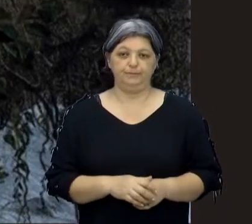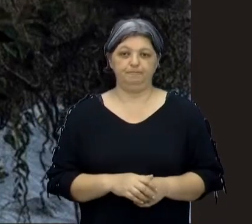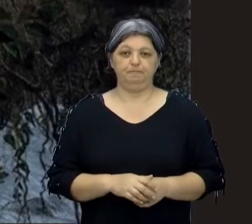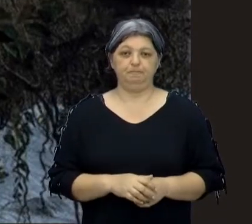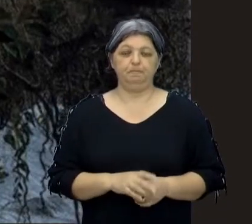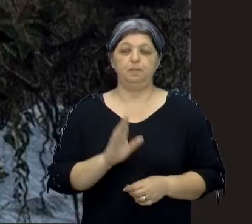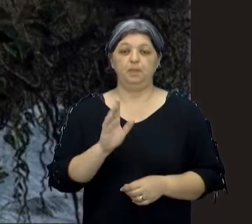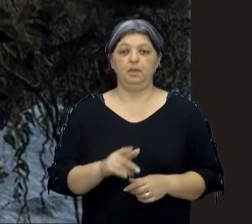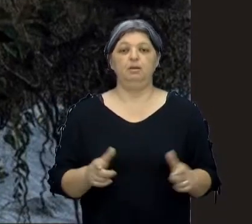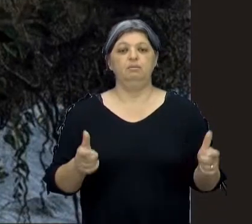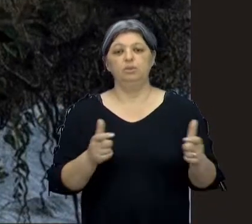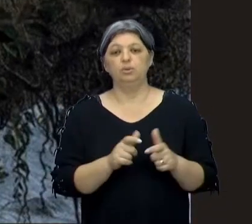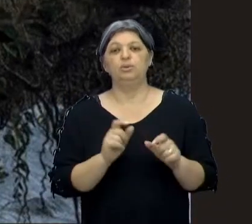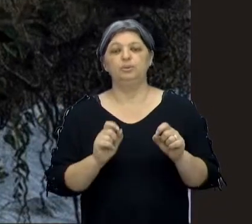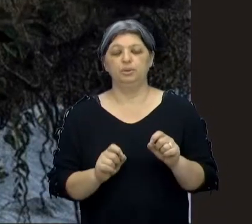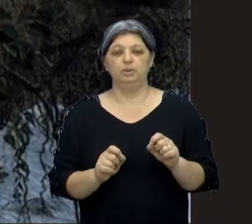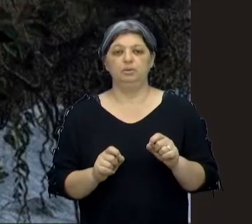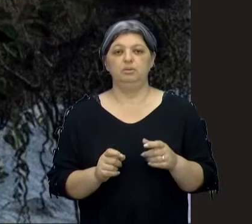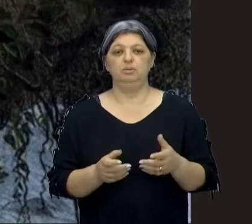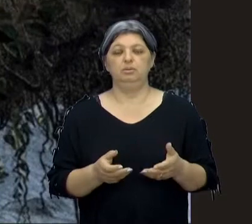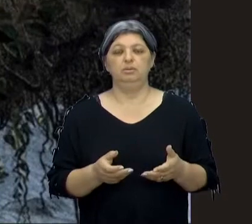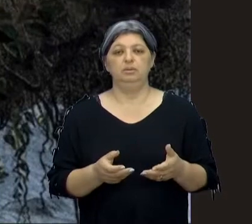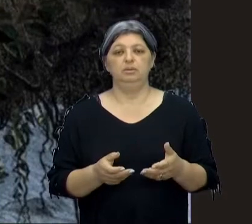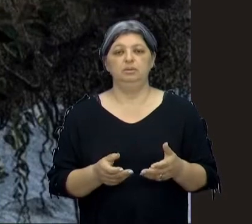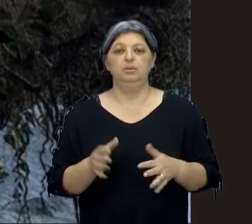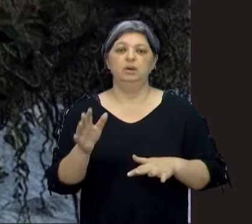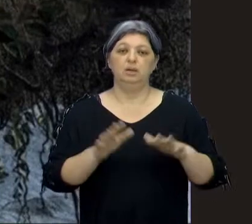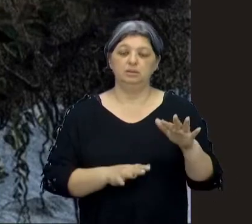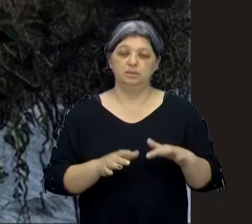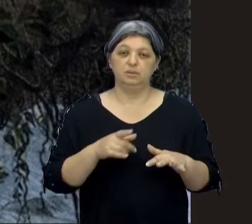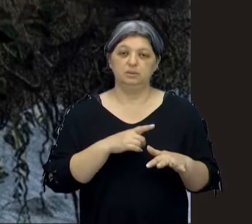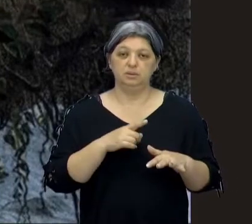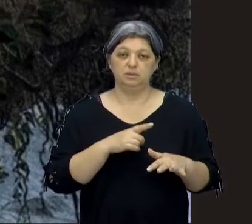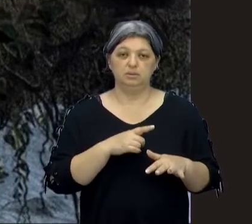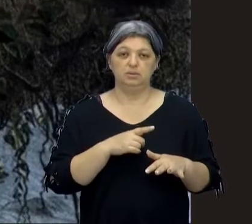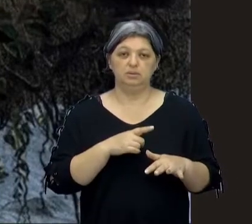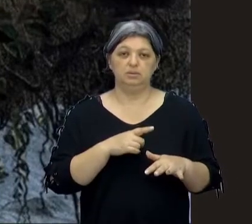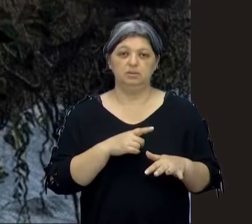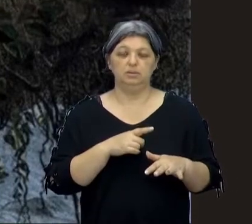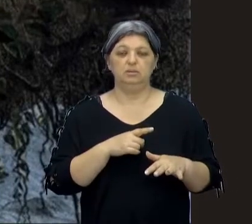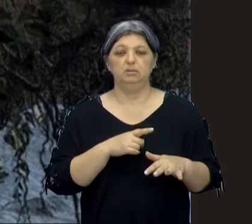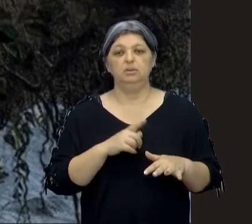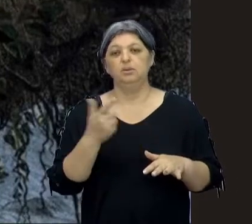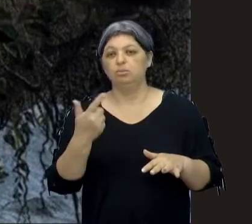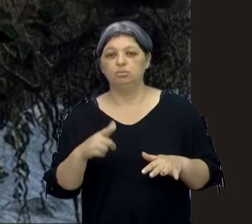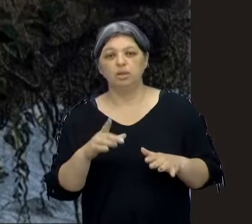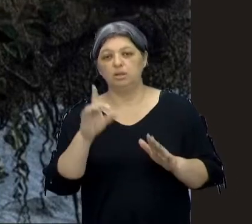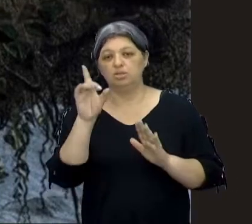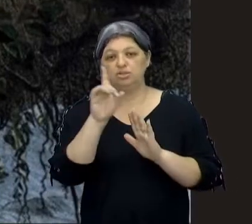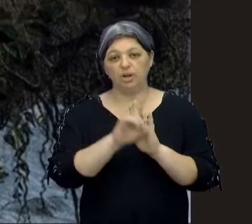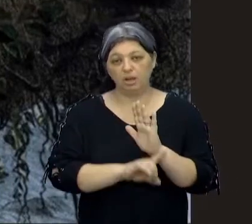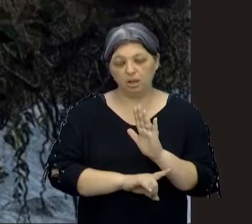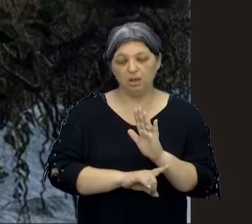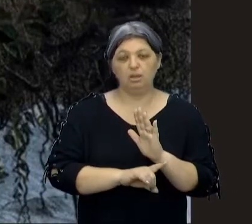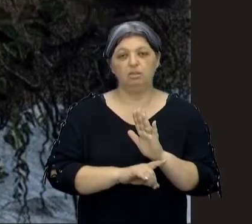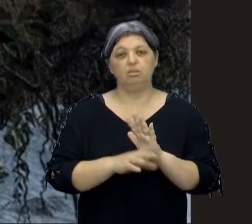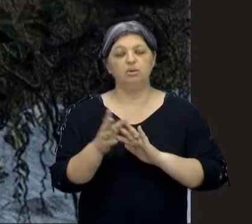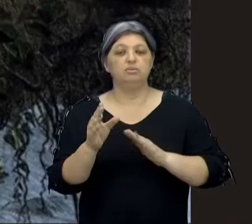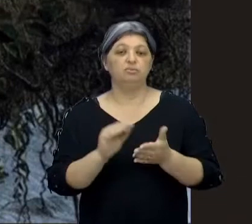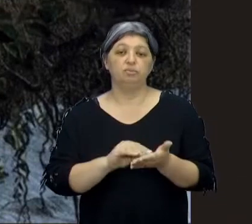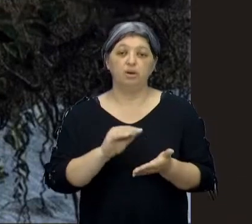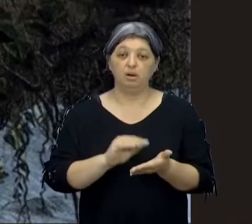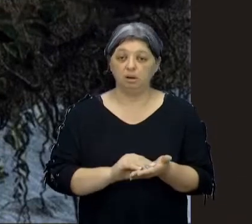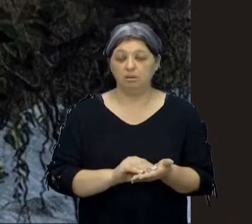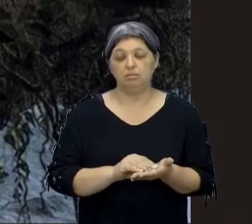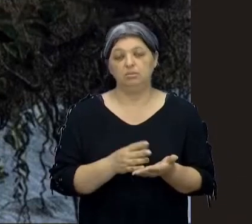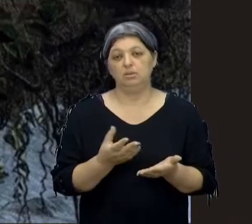minorias no sentido de que tem muitas vezes menos direitos ou os direitos que tem muitas vezes não